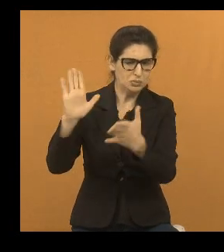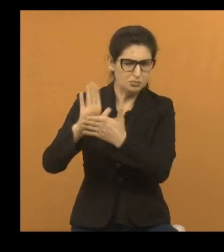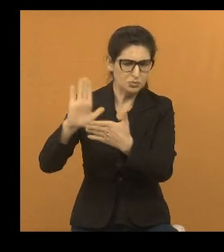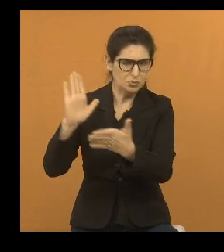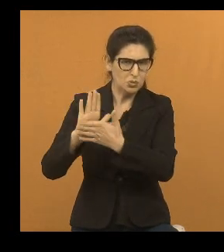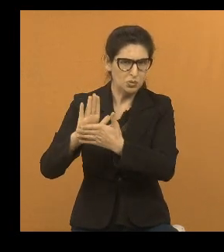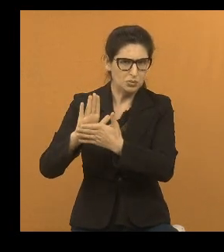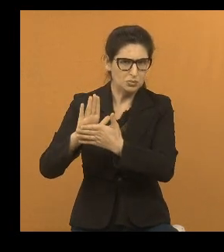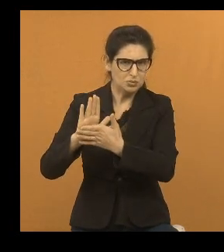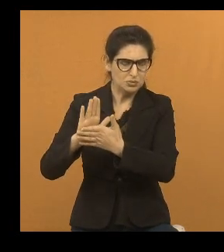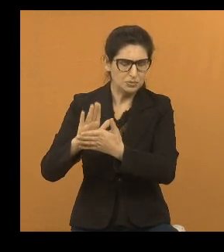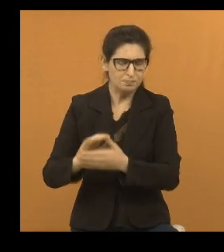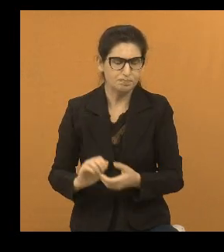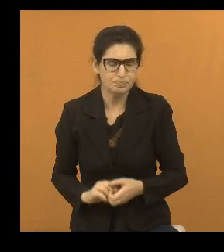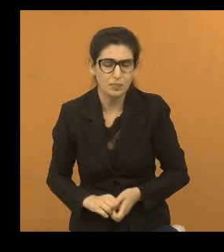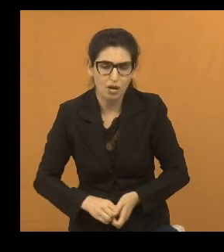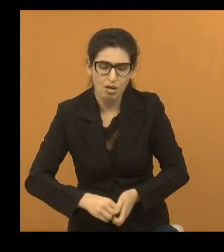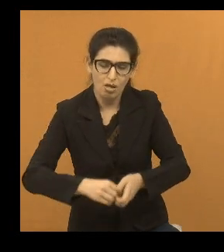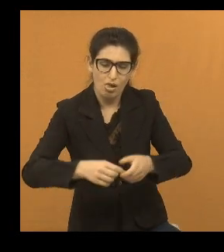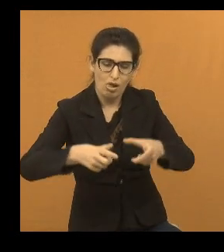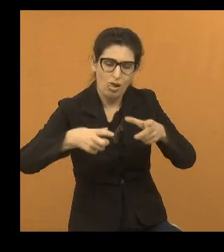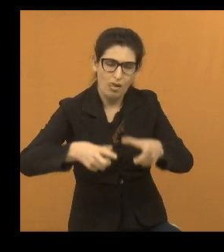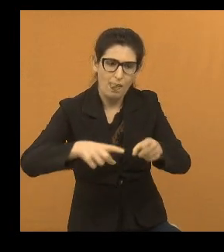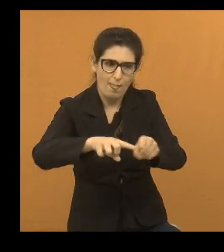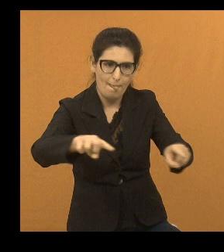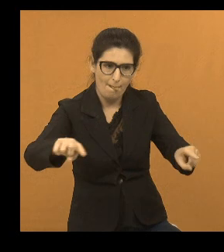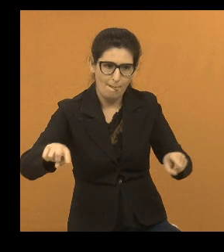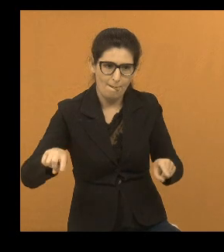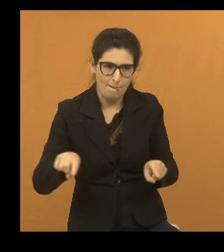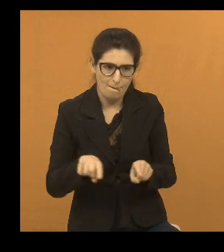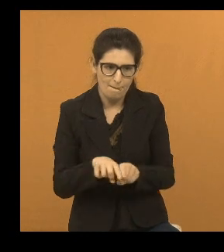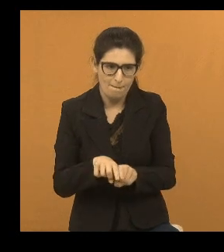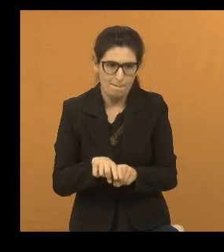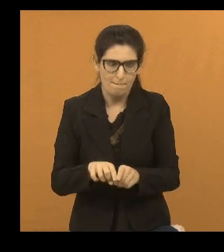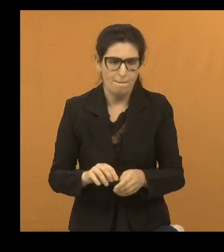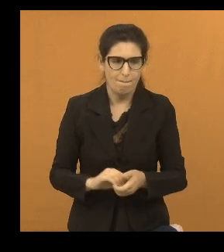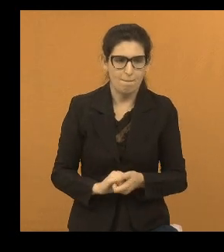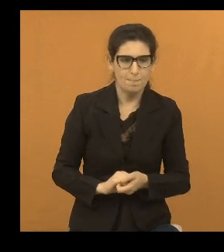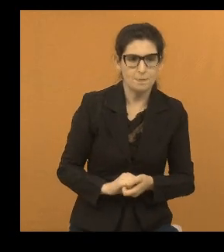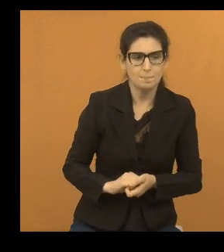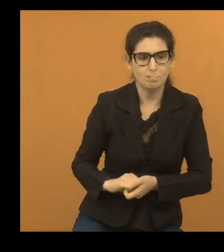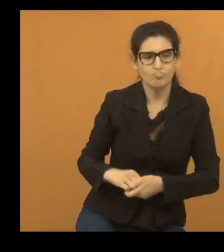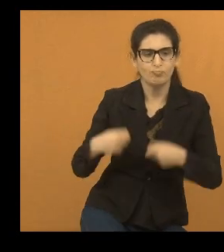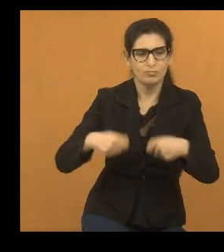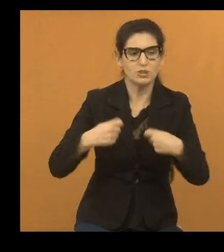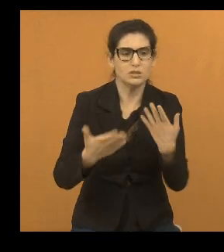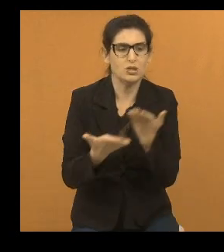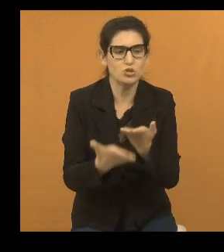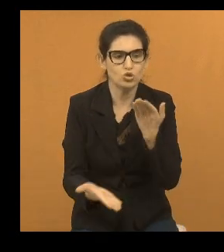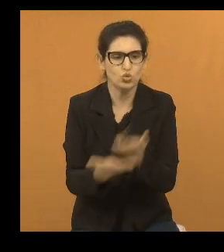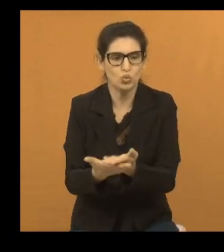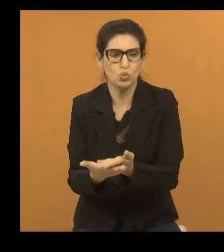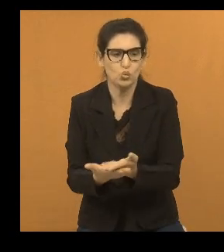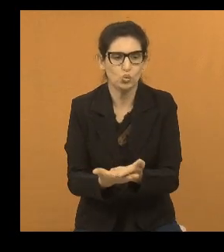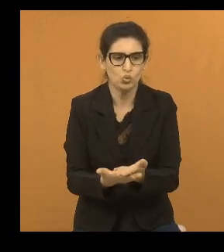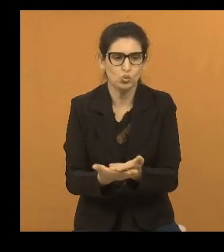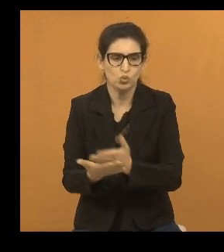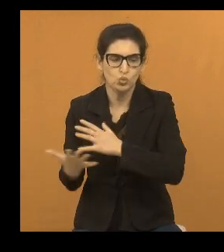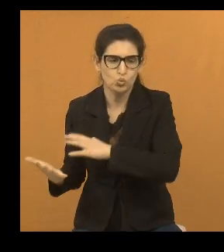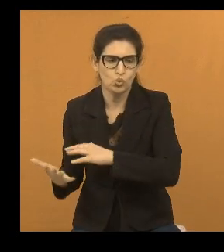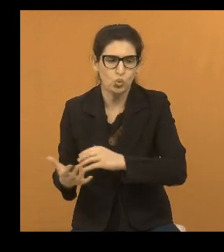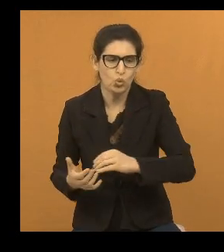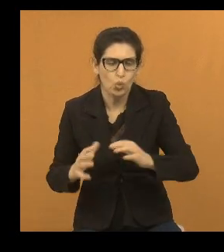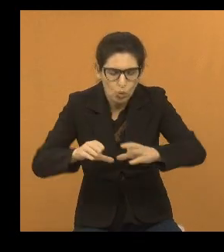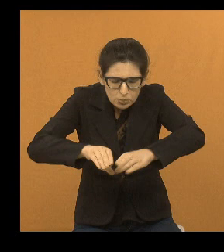O parcelamento do solo agora será permitido somente mediante estudo geológico ambiental, indicando a análise